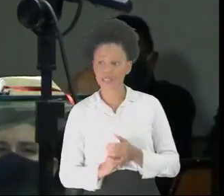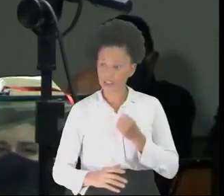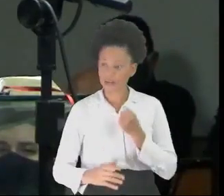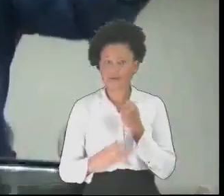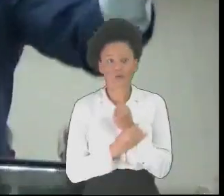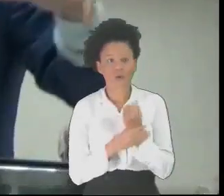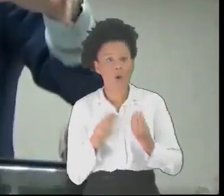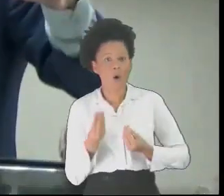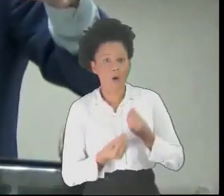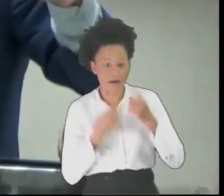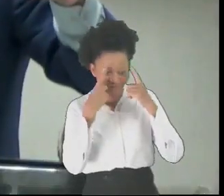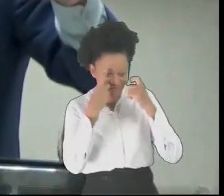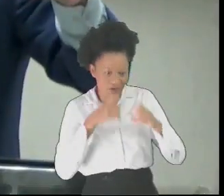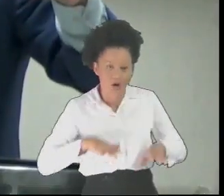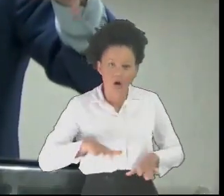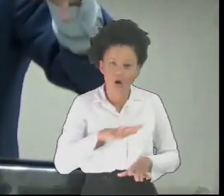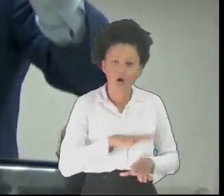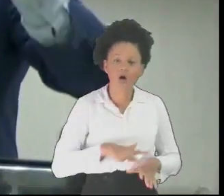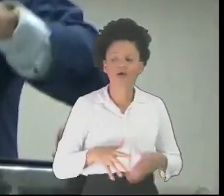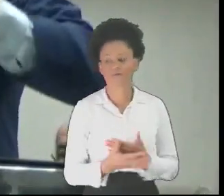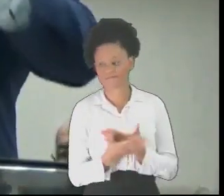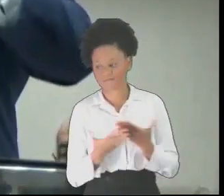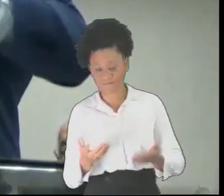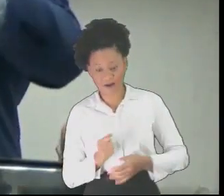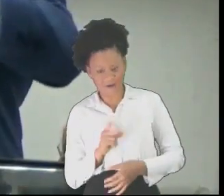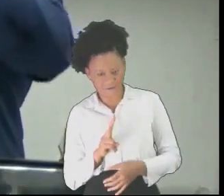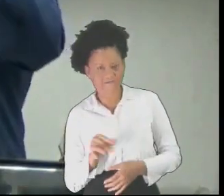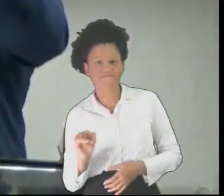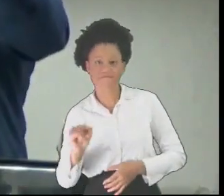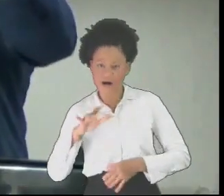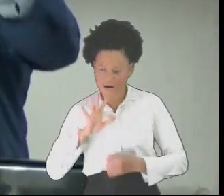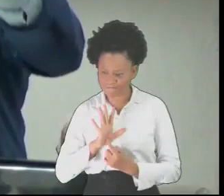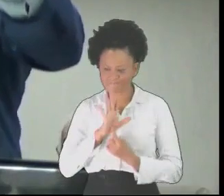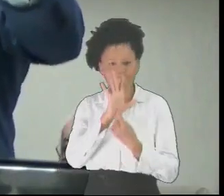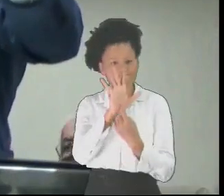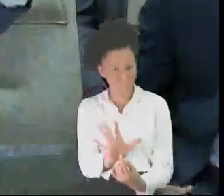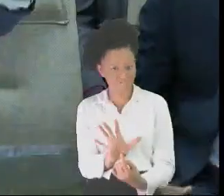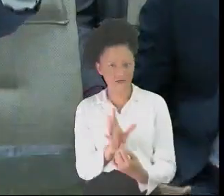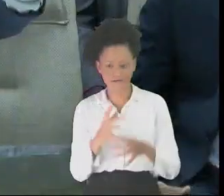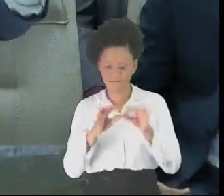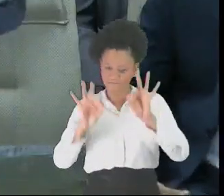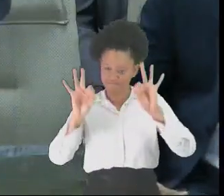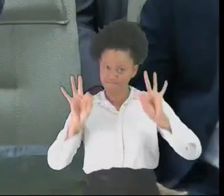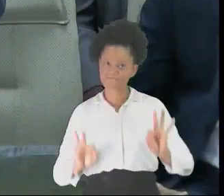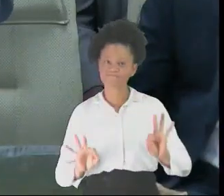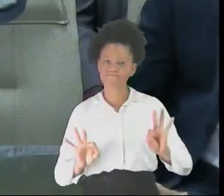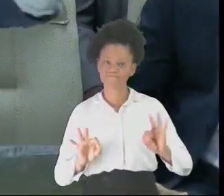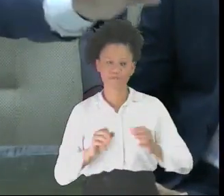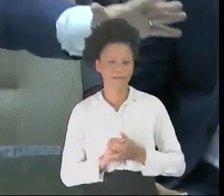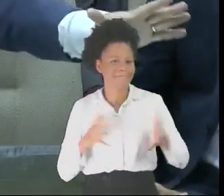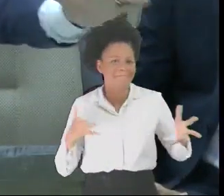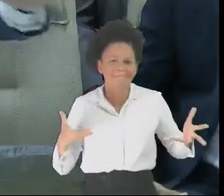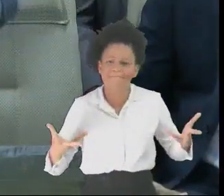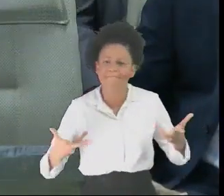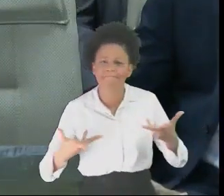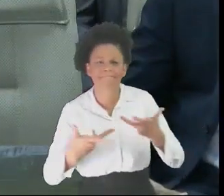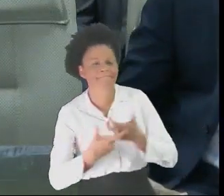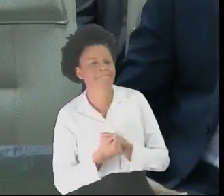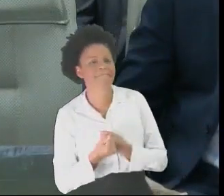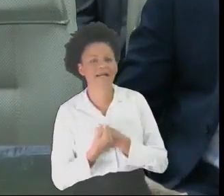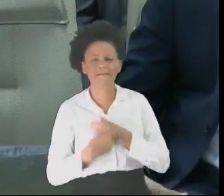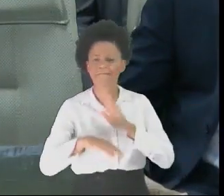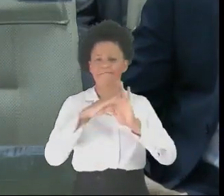segurança na sociedade. Ele vai apresentar um projeto maravilhoso, um